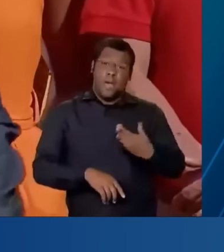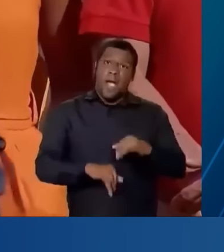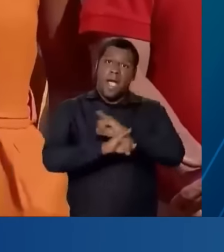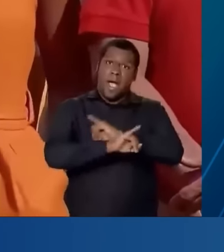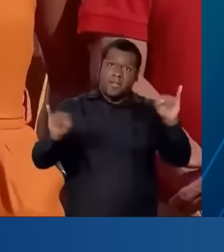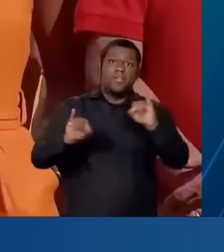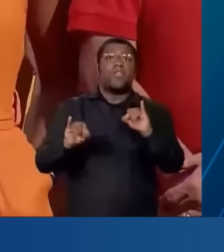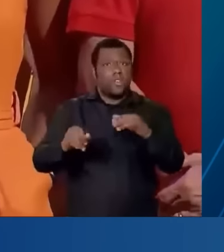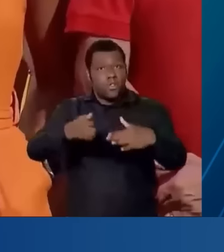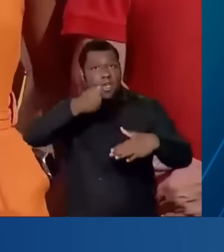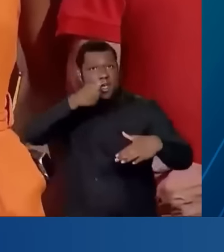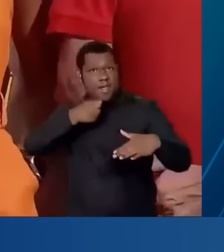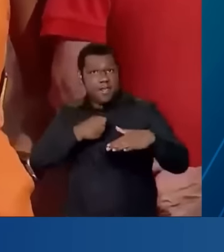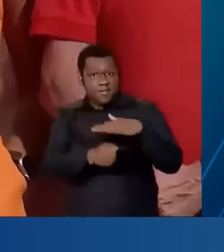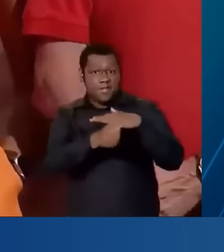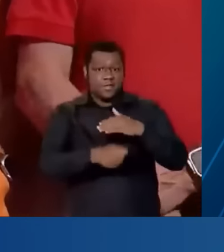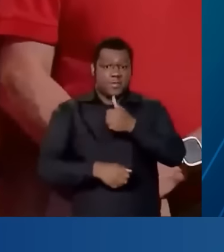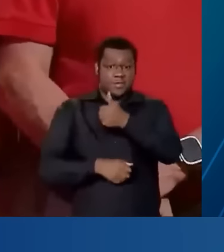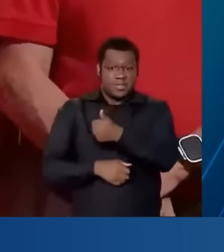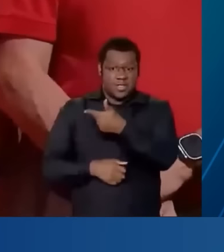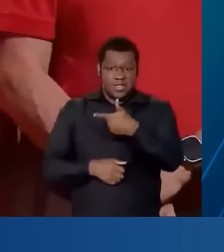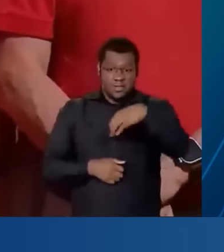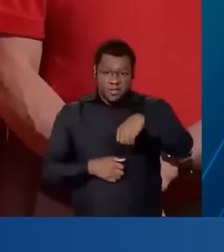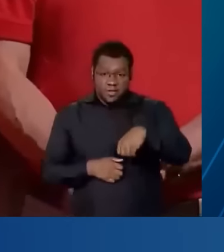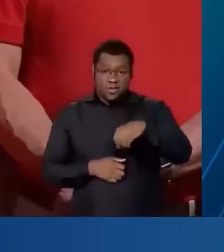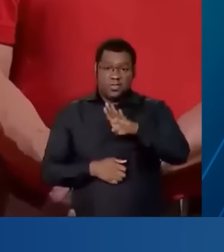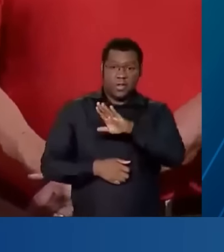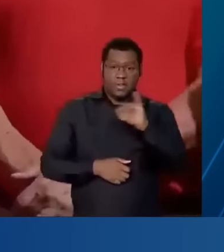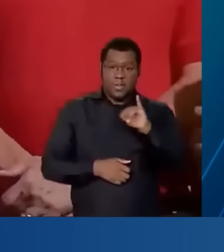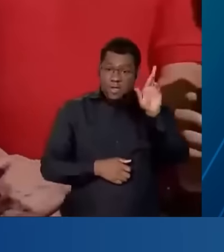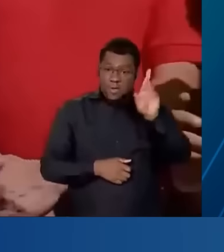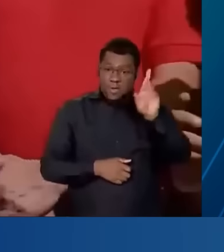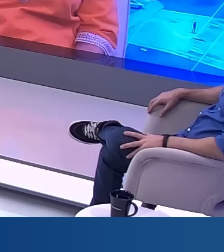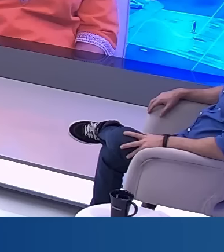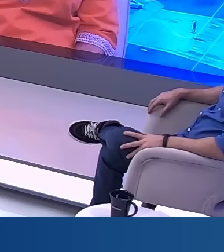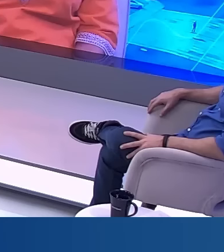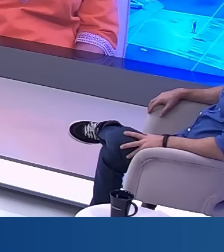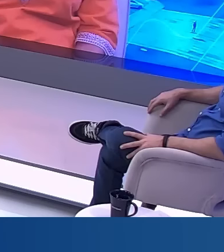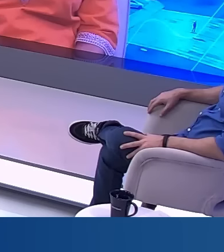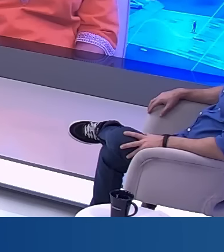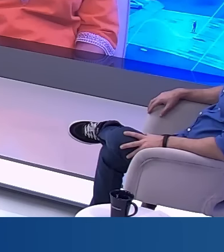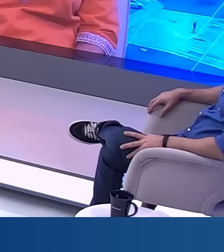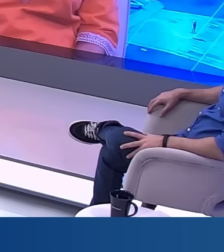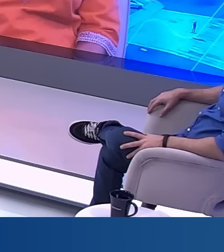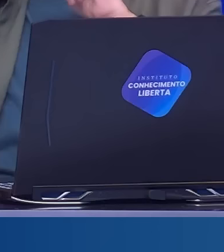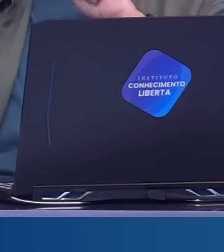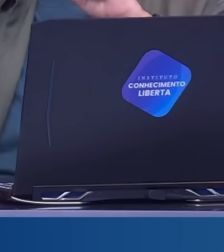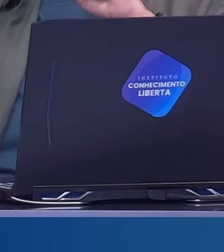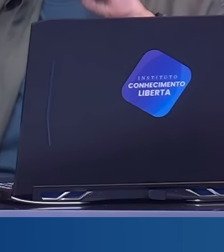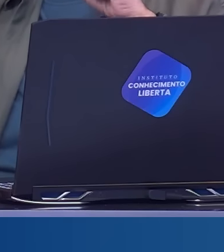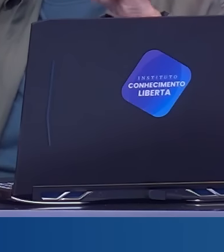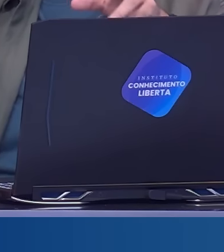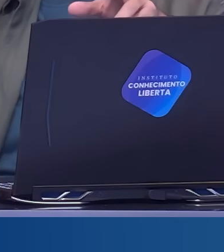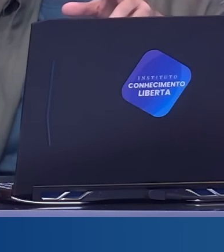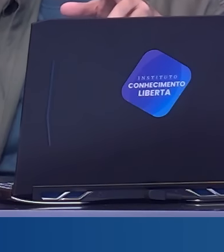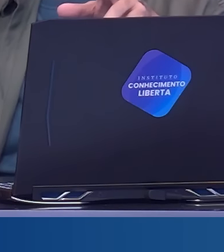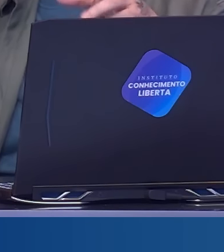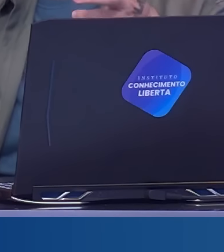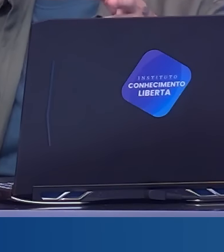reais, o que não acontecia há mais de 40 anos nesse país. É, o presidente Lula fez